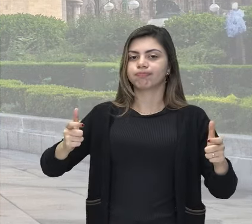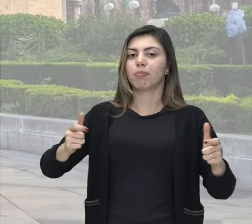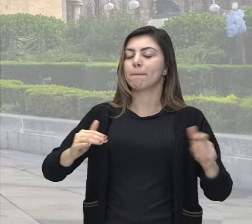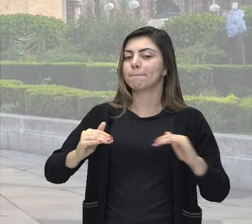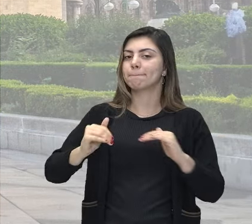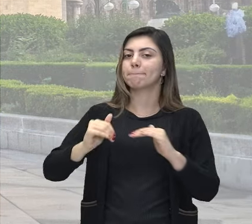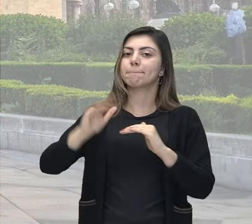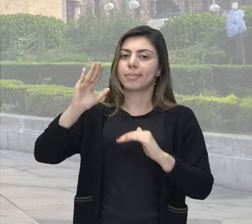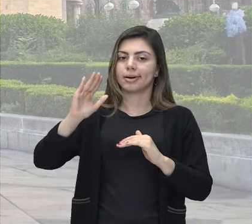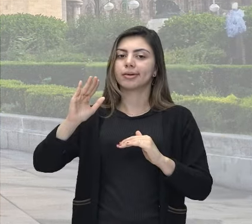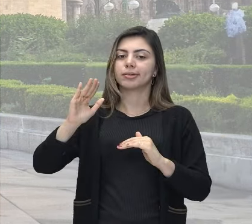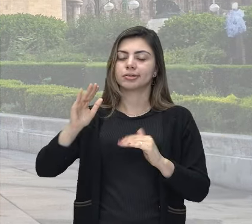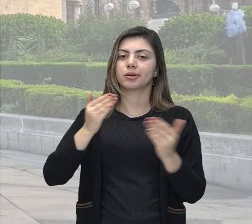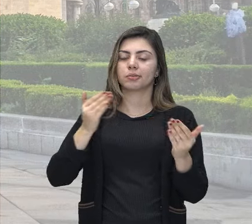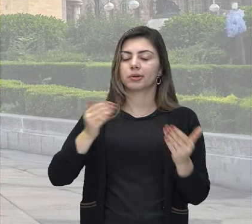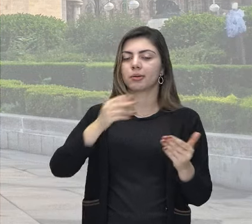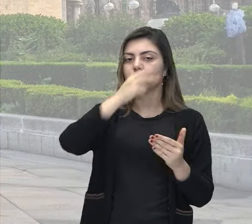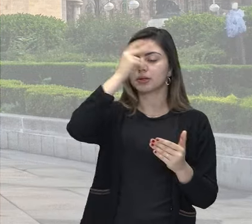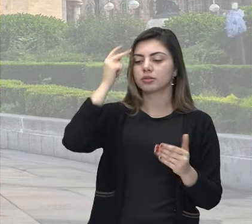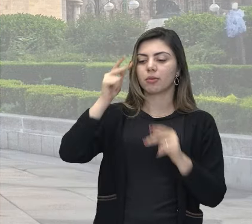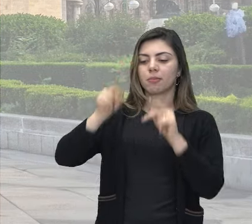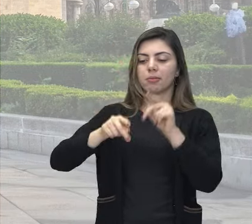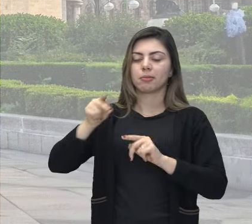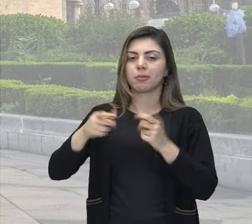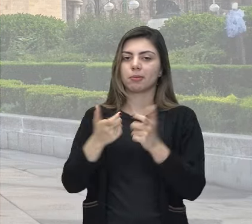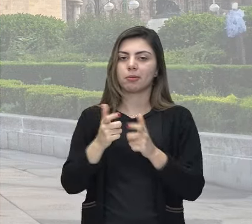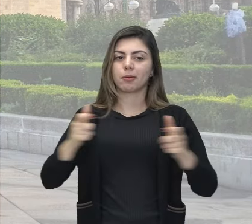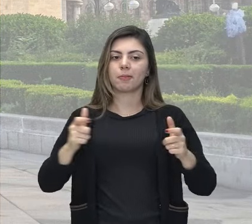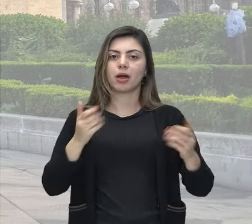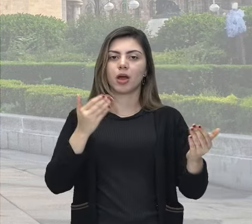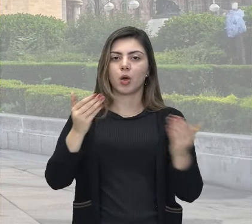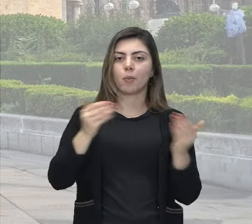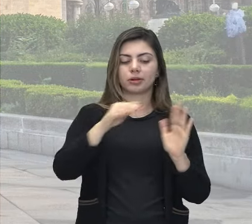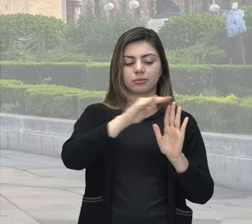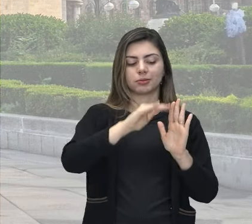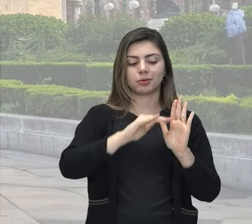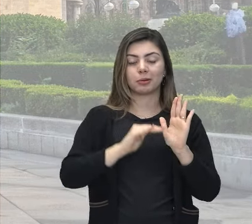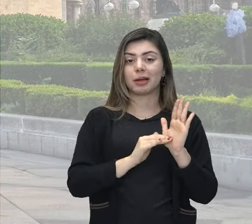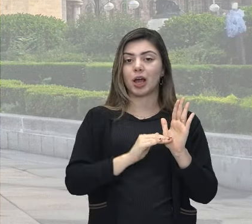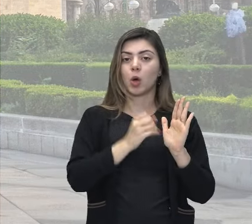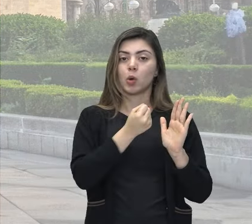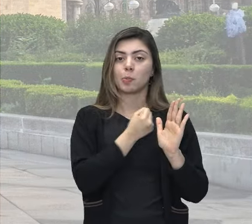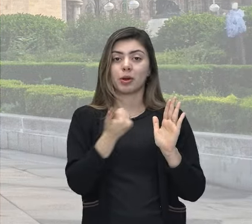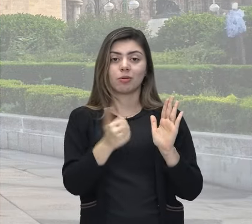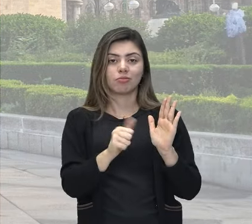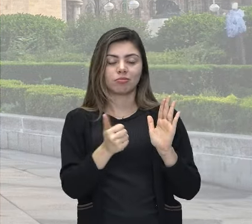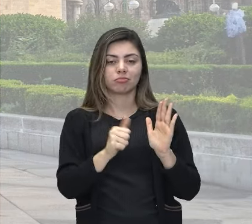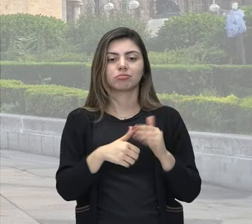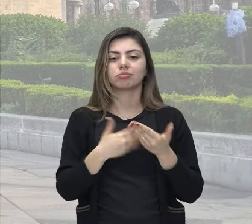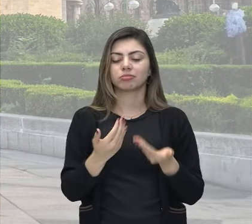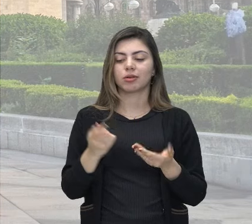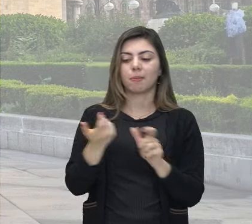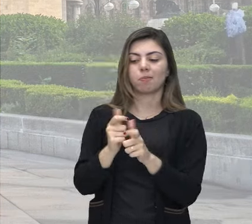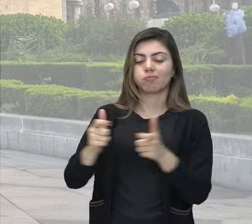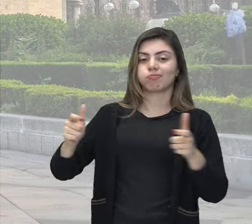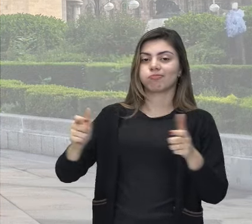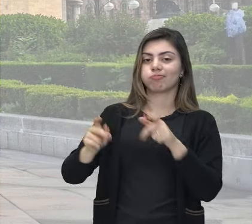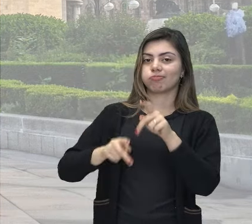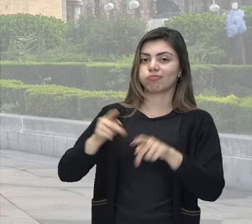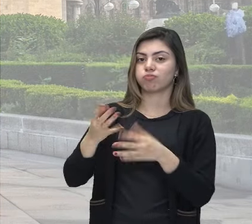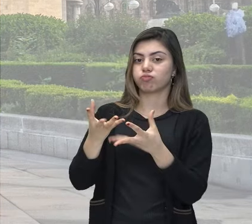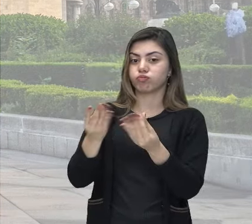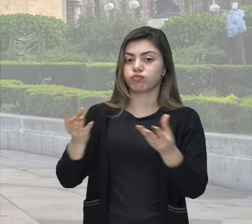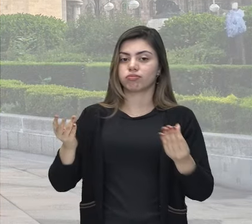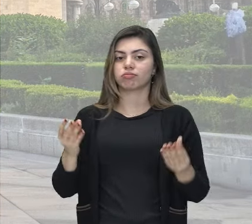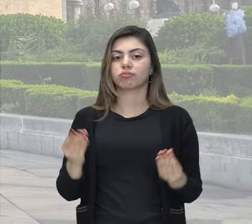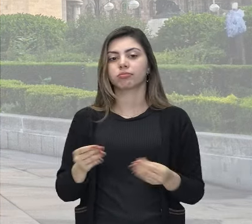relação aí à quantidade de habitantes ao planeta, tá? Então, vai ser o mais populoso também